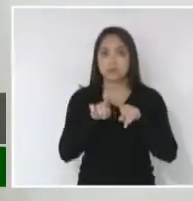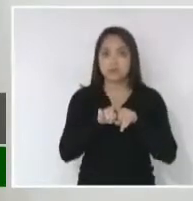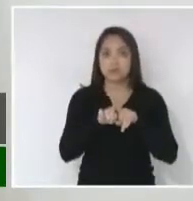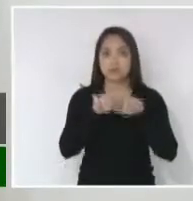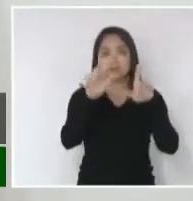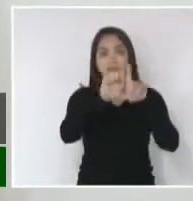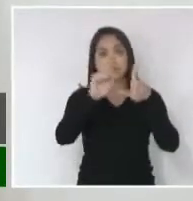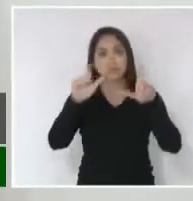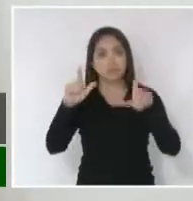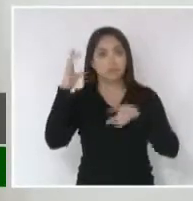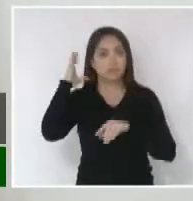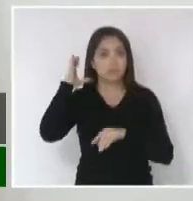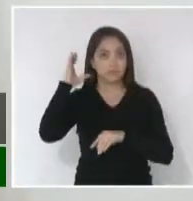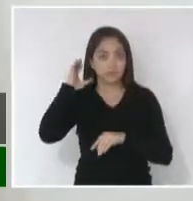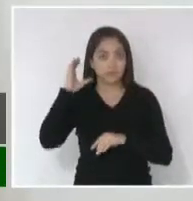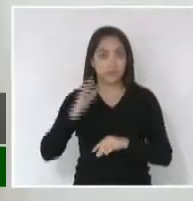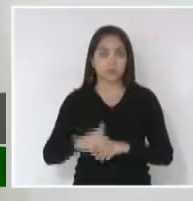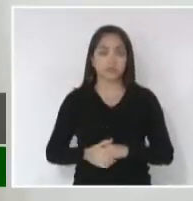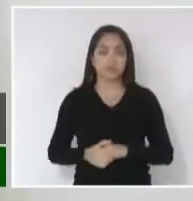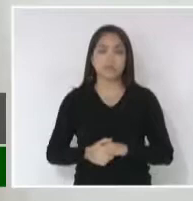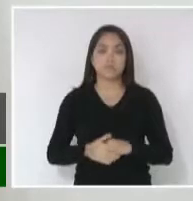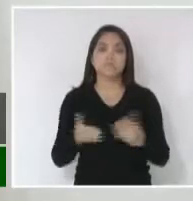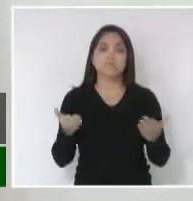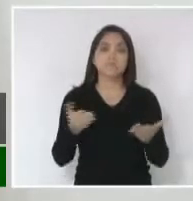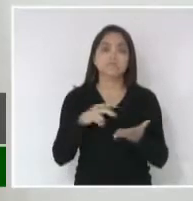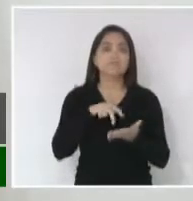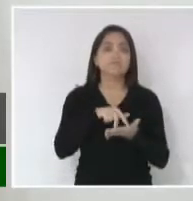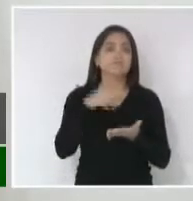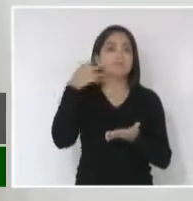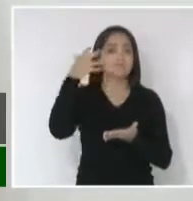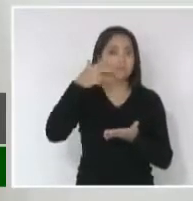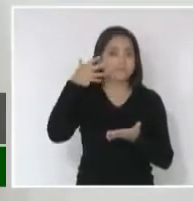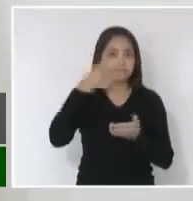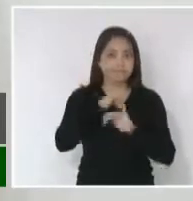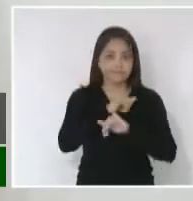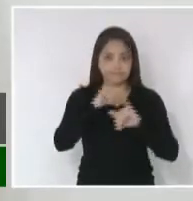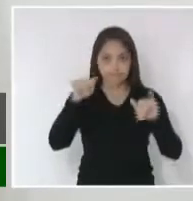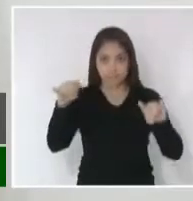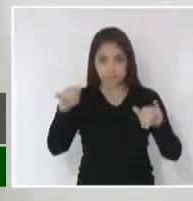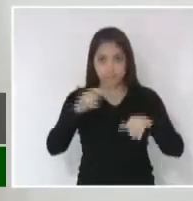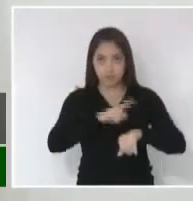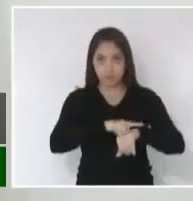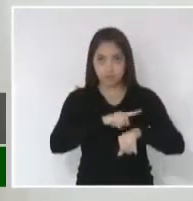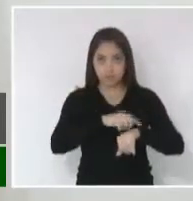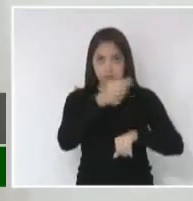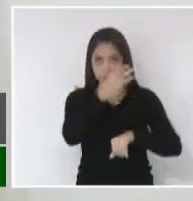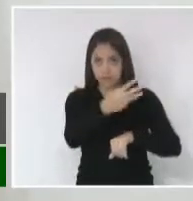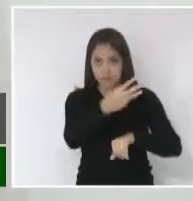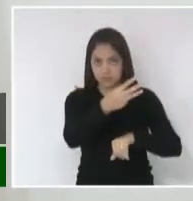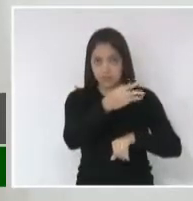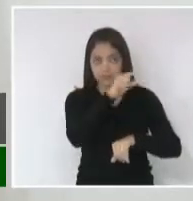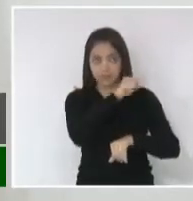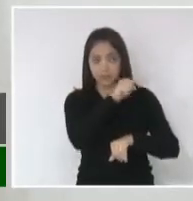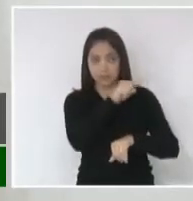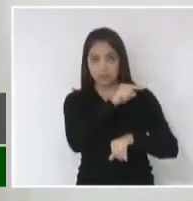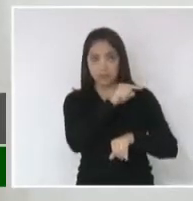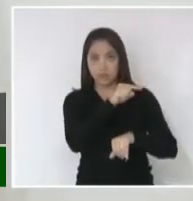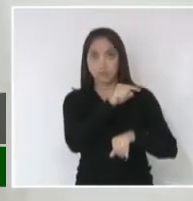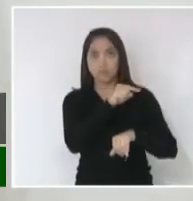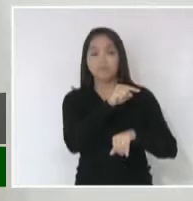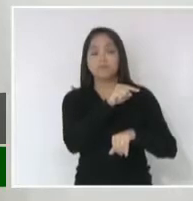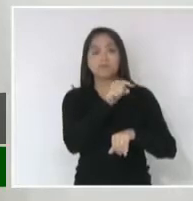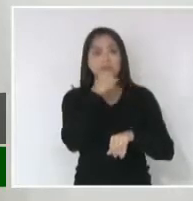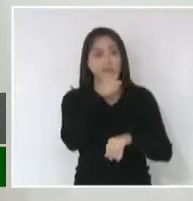Natalino Lázari, venho primeiro comunicar que às 15h, aqui na sala de imprensa,